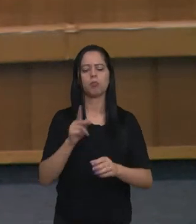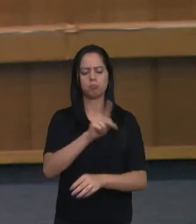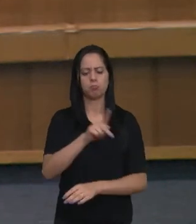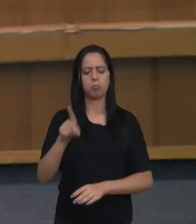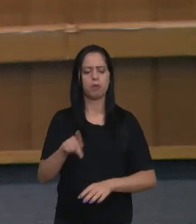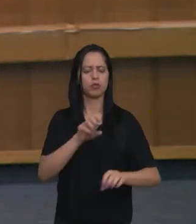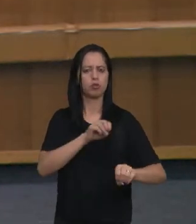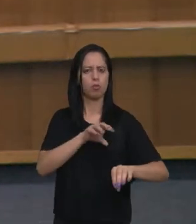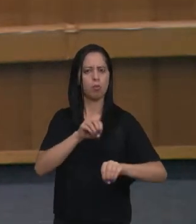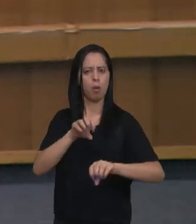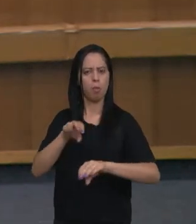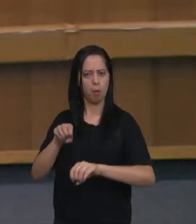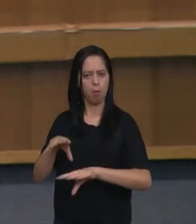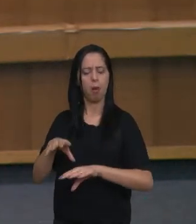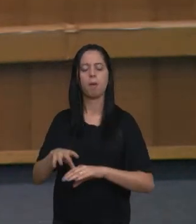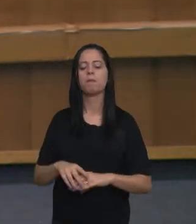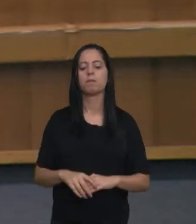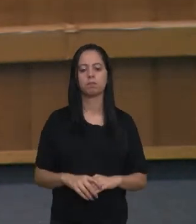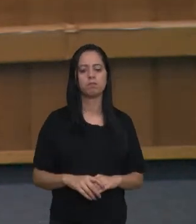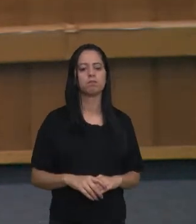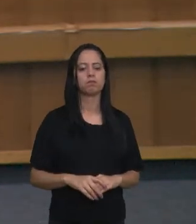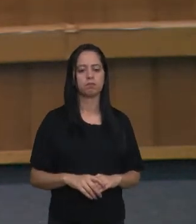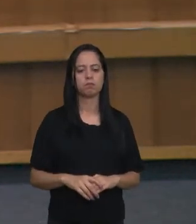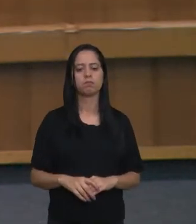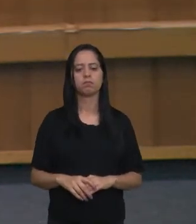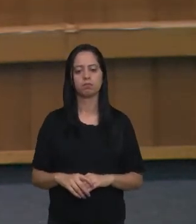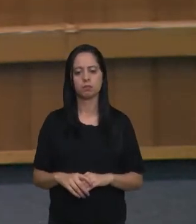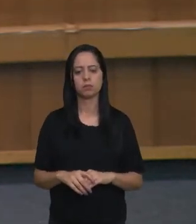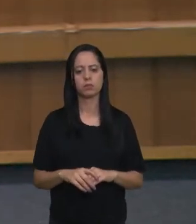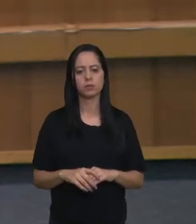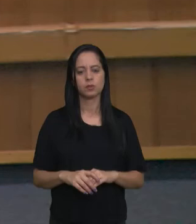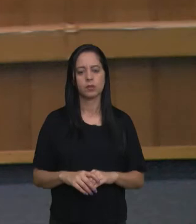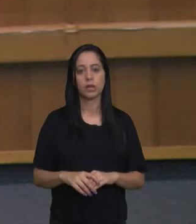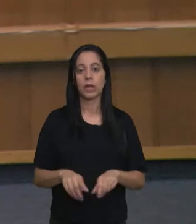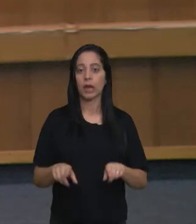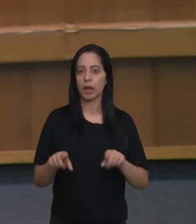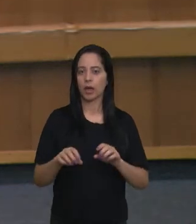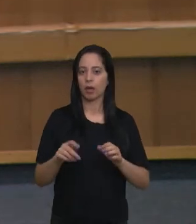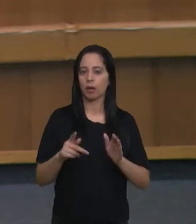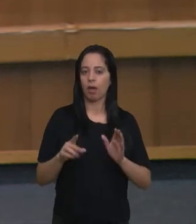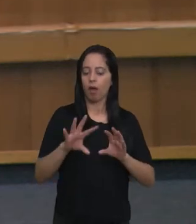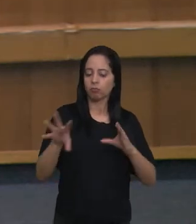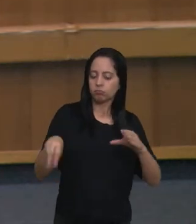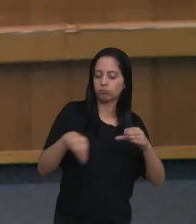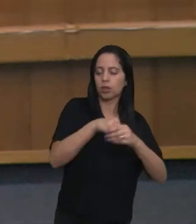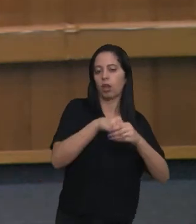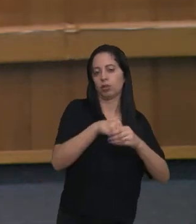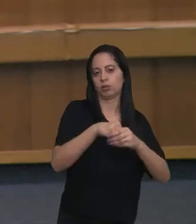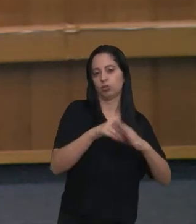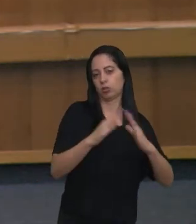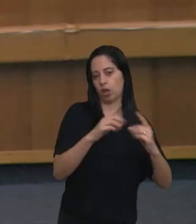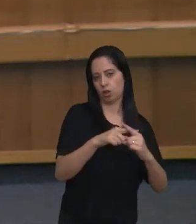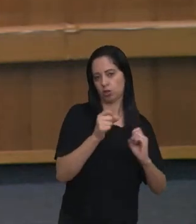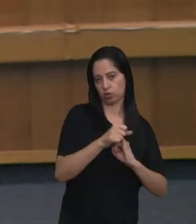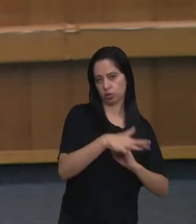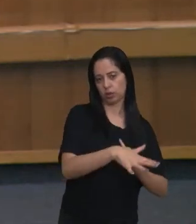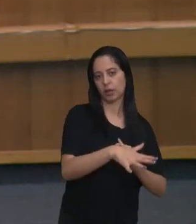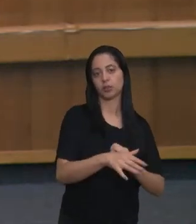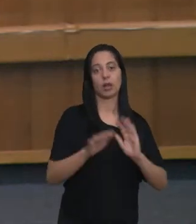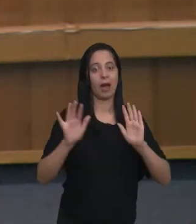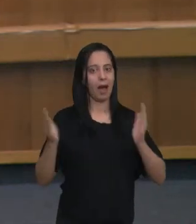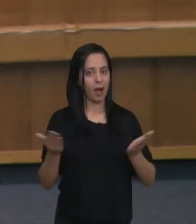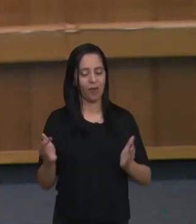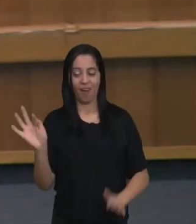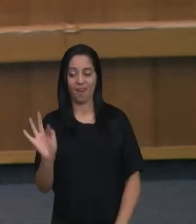daquele processo educacional que acontece na Igreja da Cidade. Não tenho dúvida que agora, com a